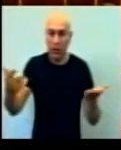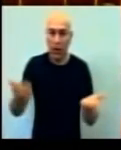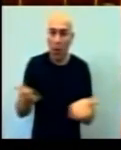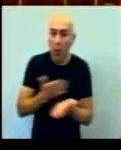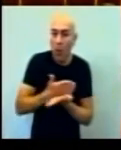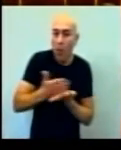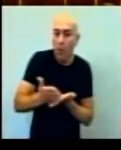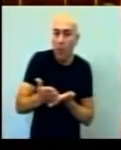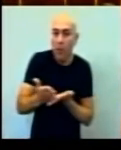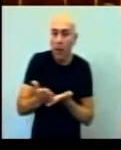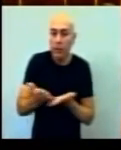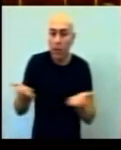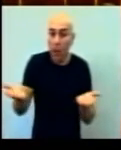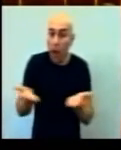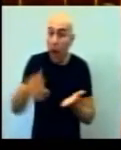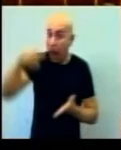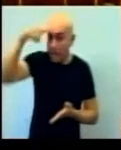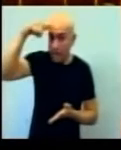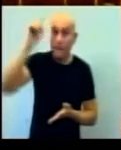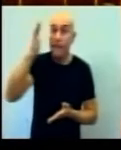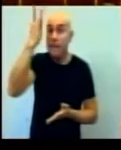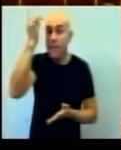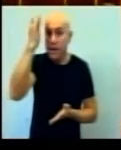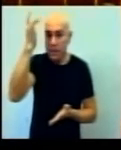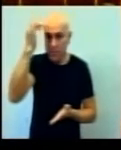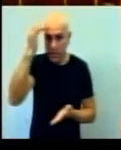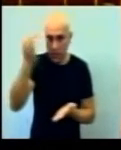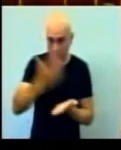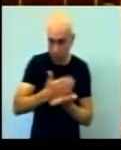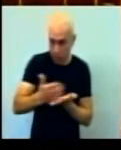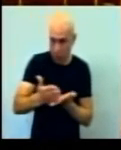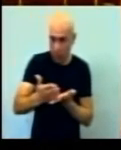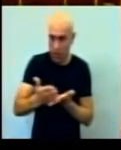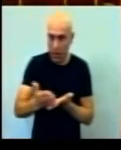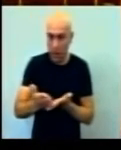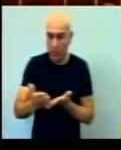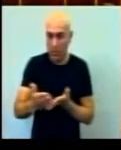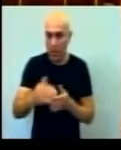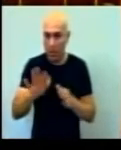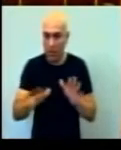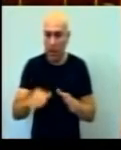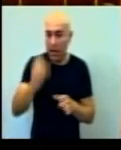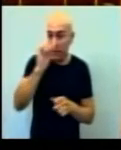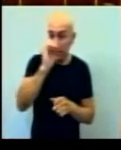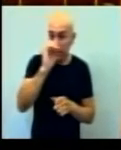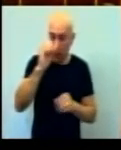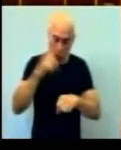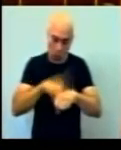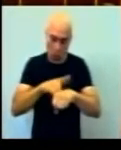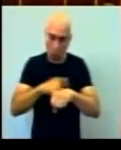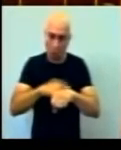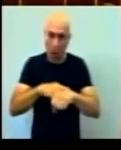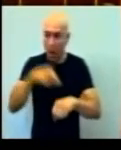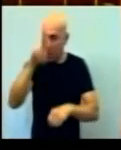começa a valer a partir de amanhã, tá? Então, a partir das 0 horas,